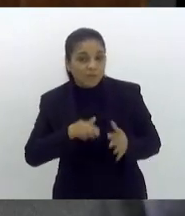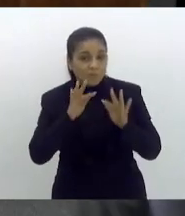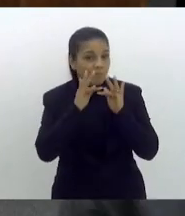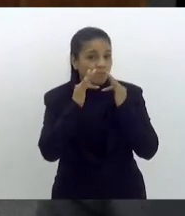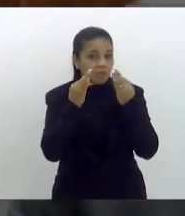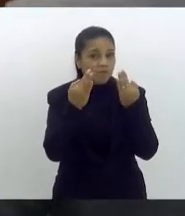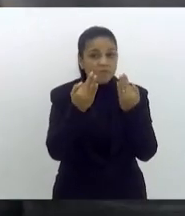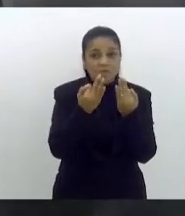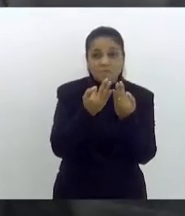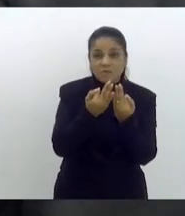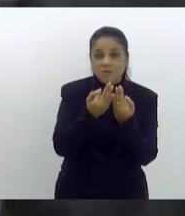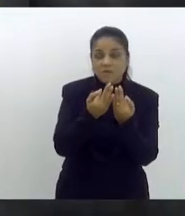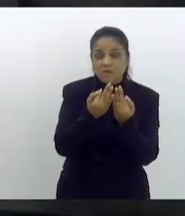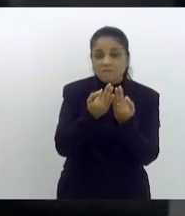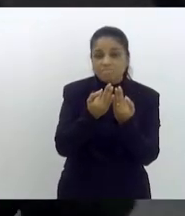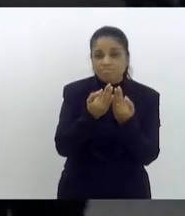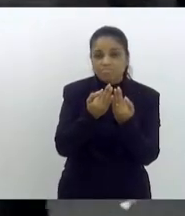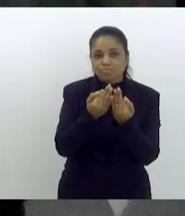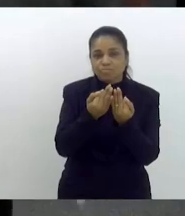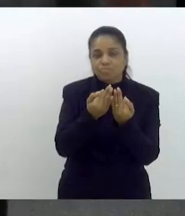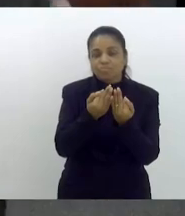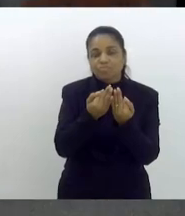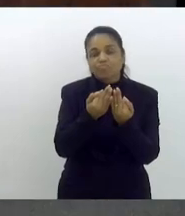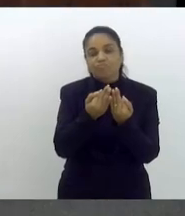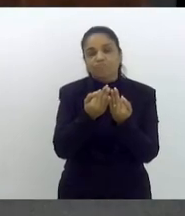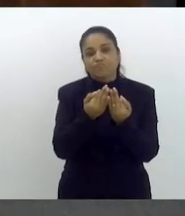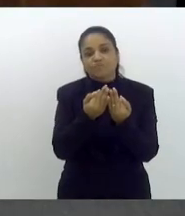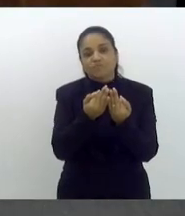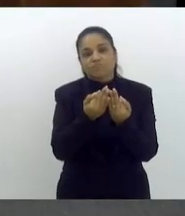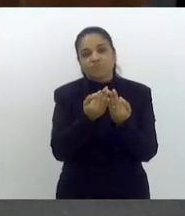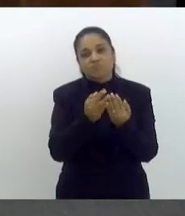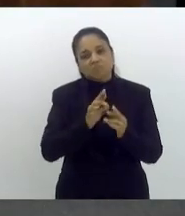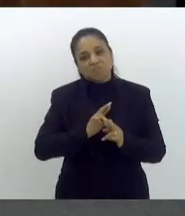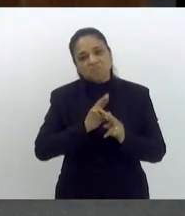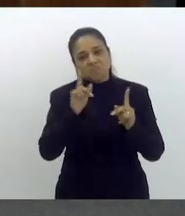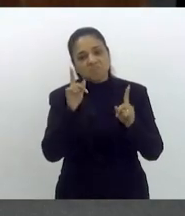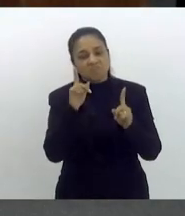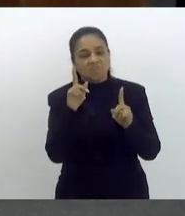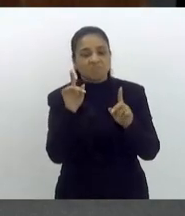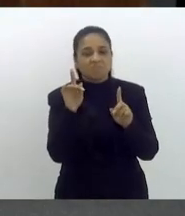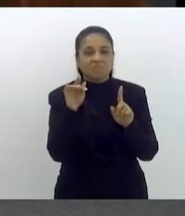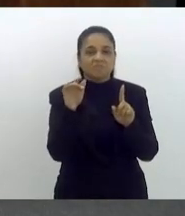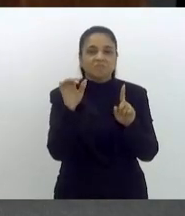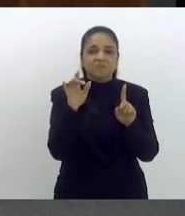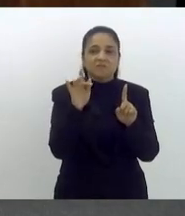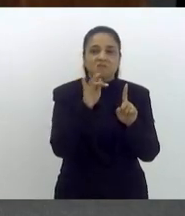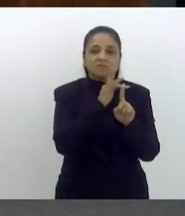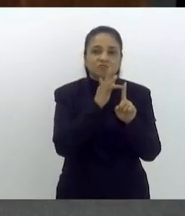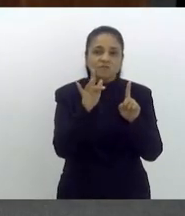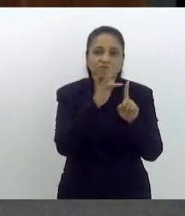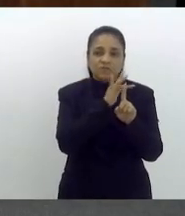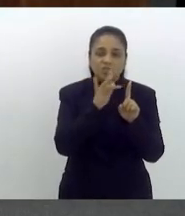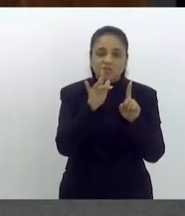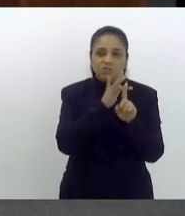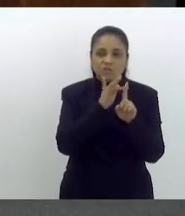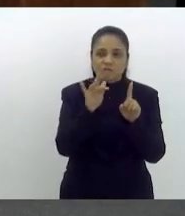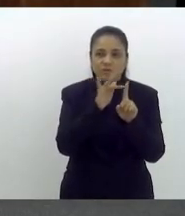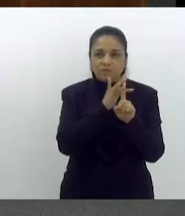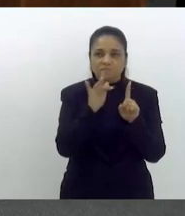que não seja vítima dessa desses vícios que realmente